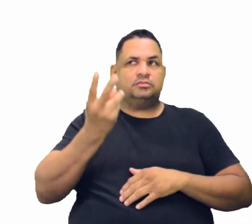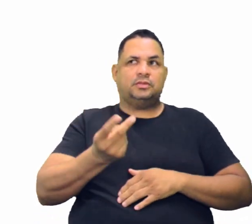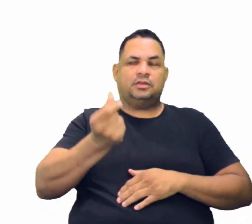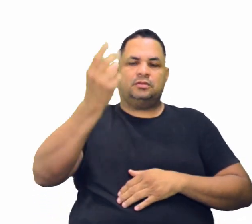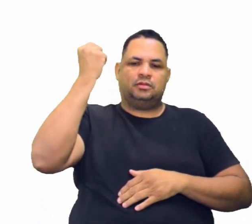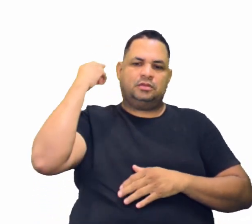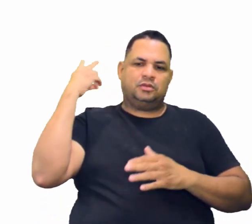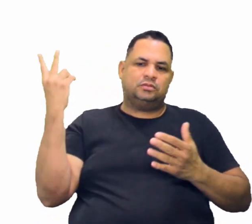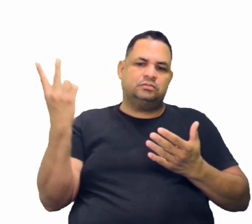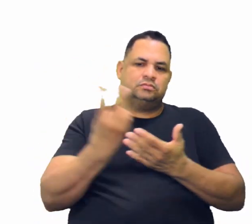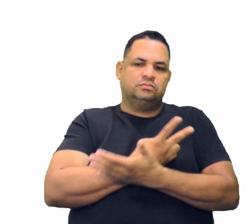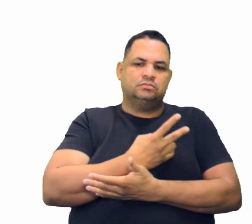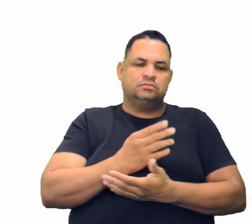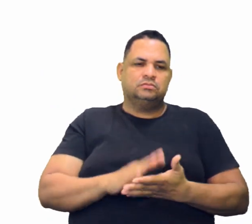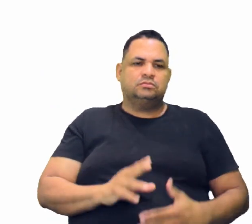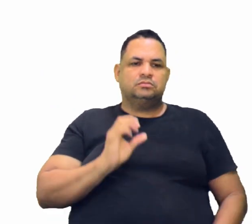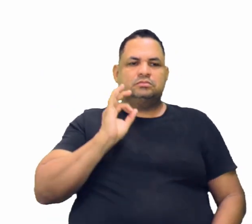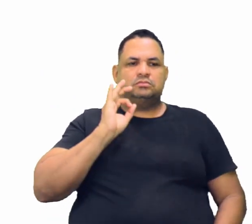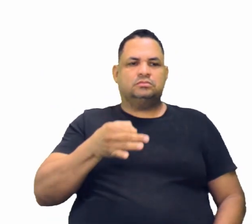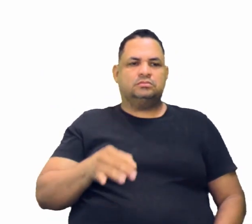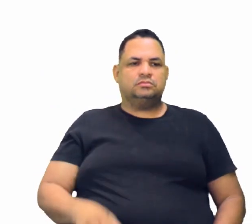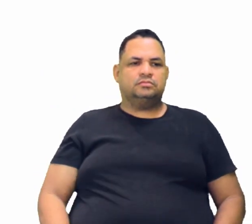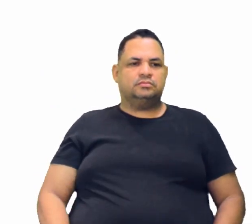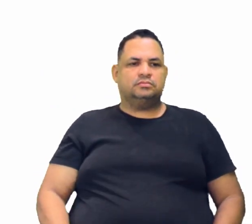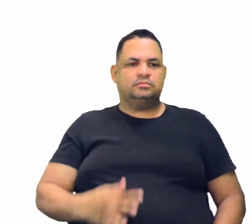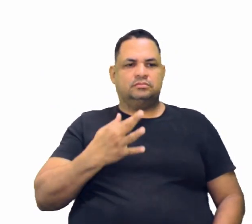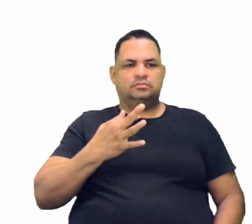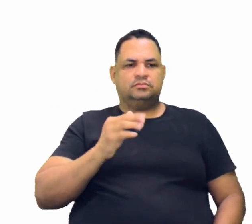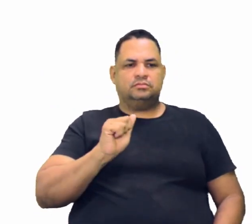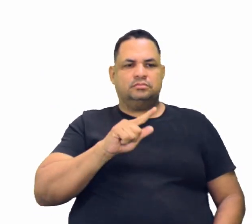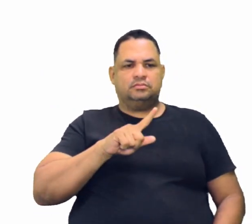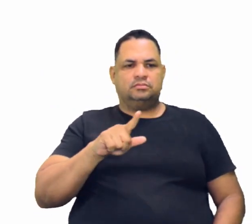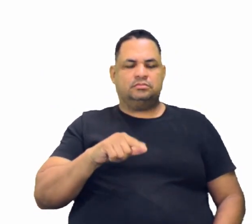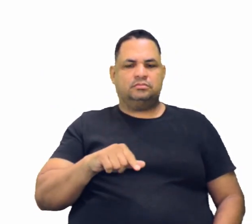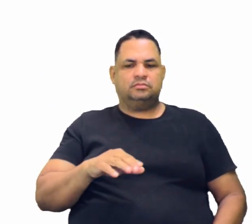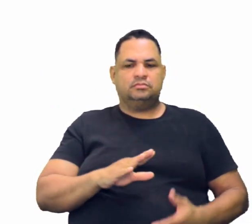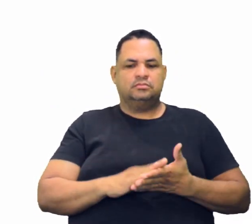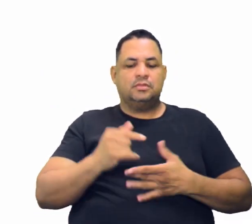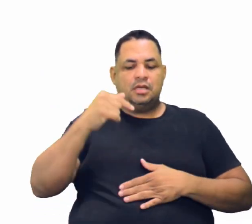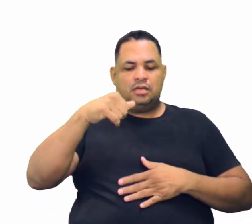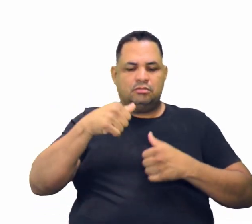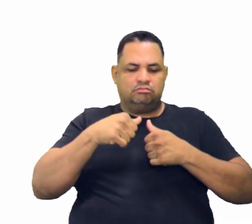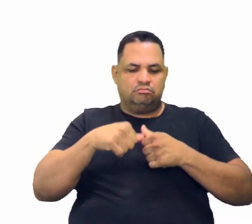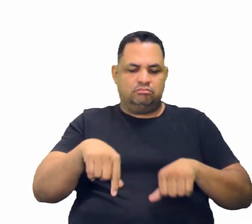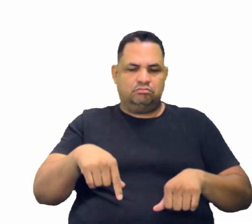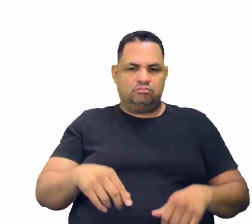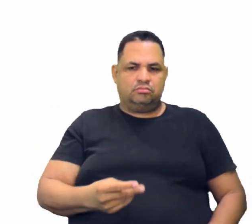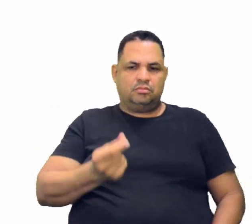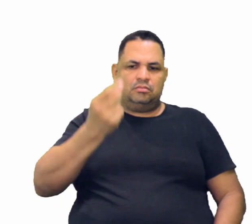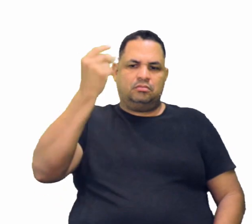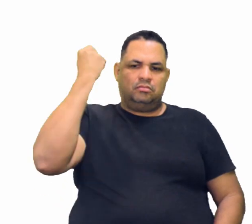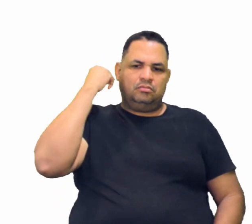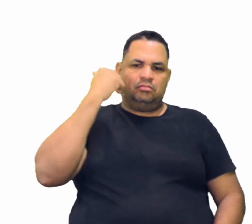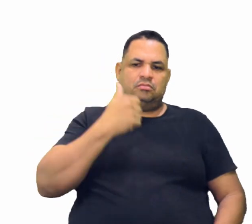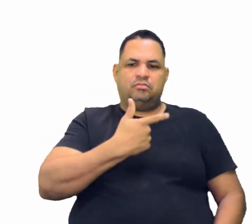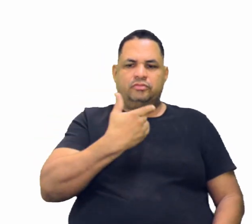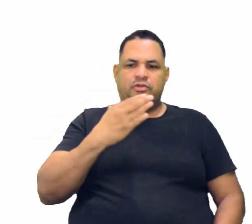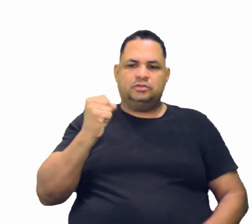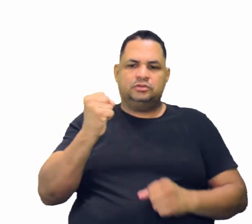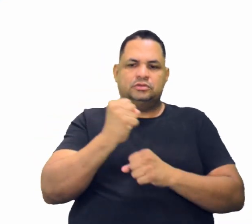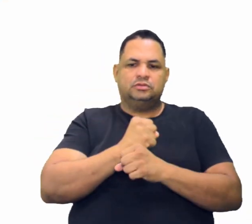decorrido? Então, o correto é falar faz 20 anos que estive aqui, não faz.